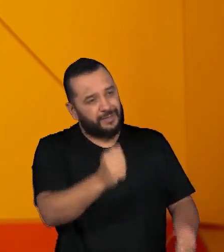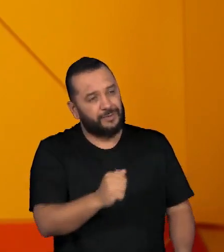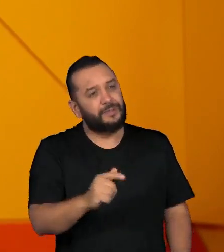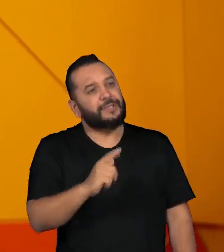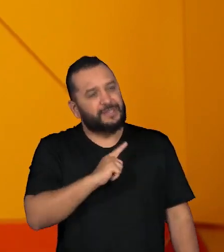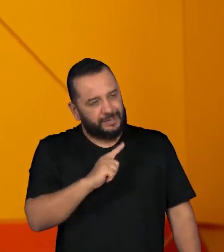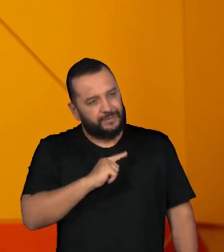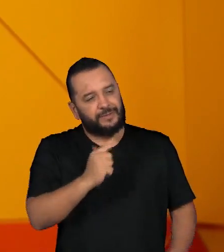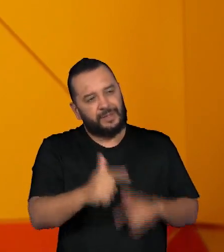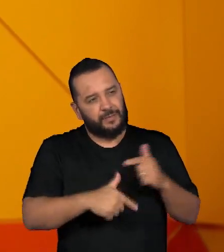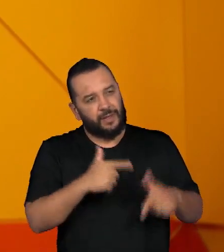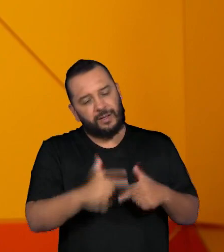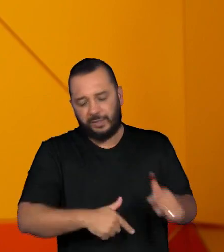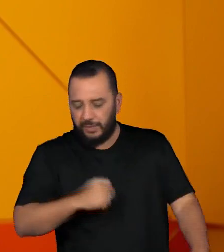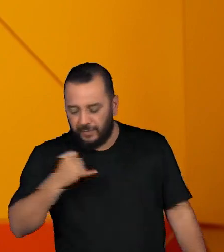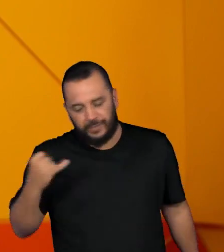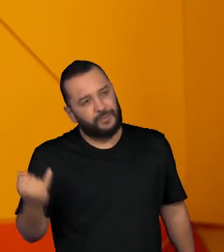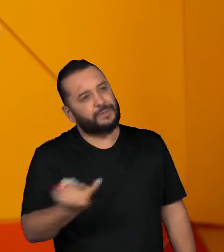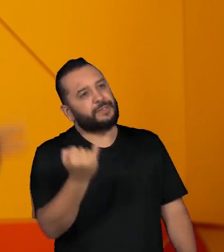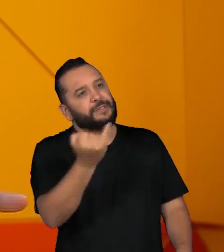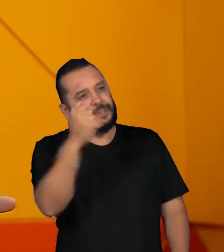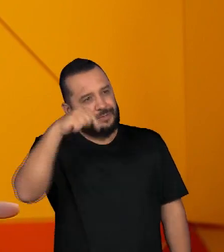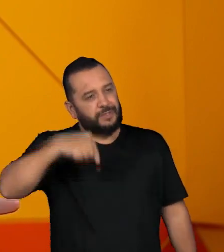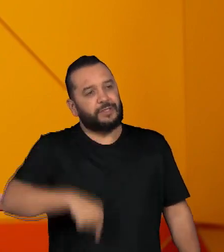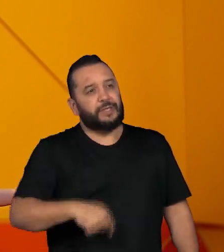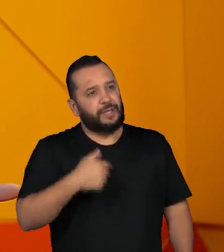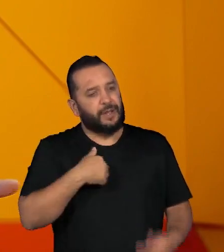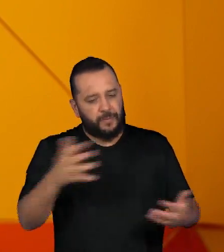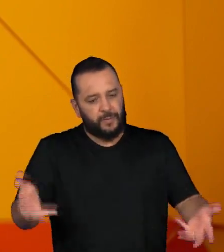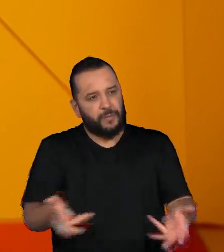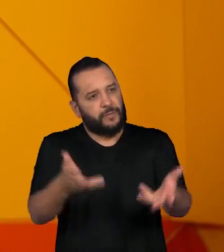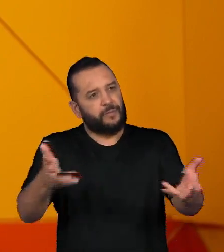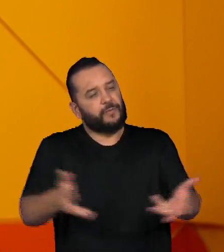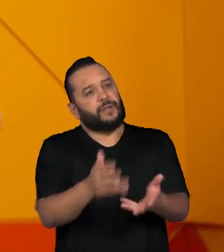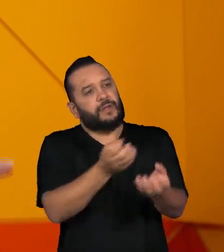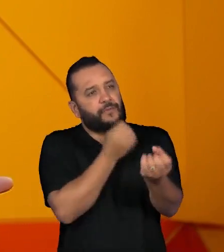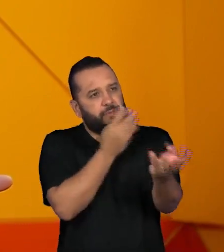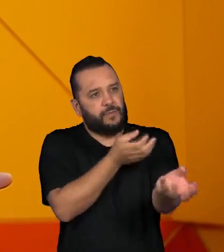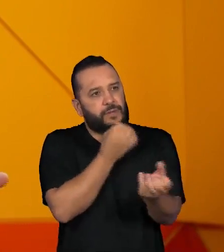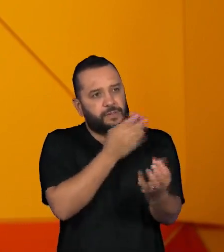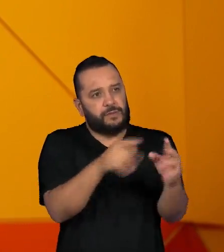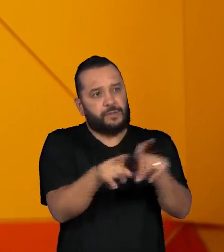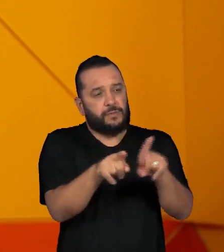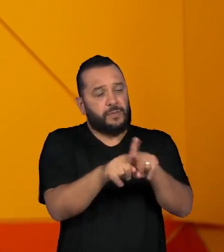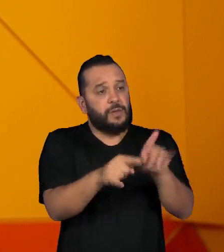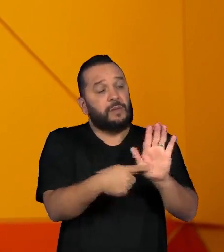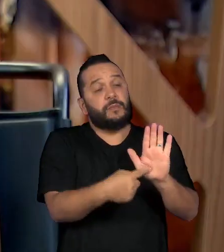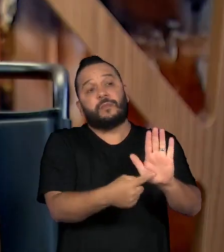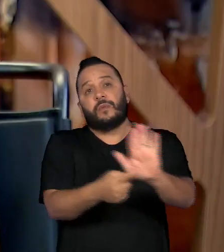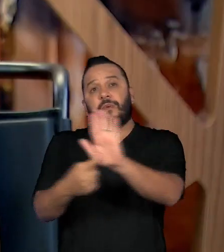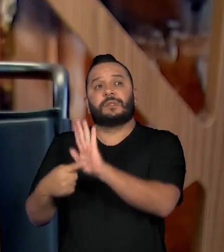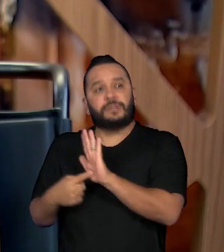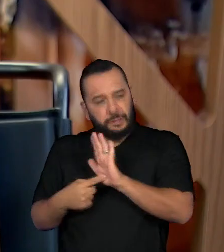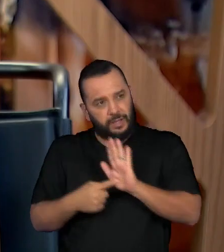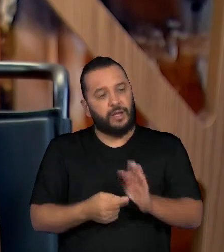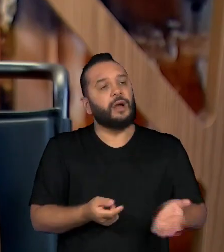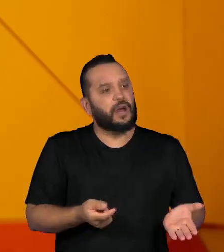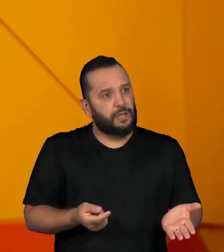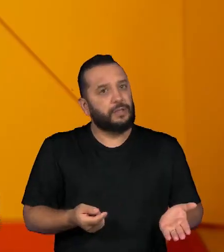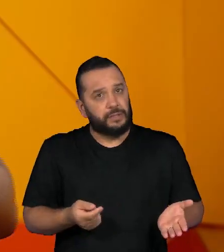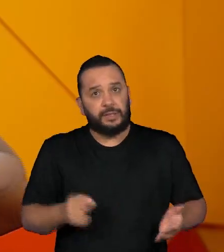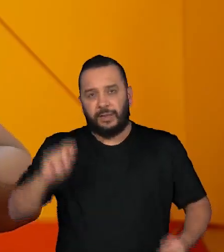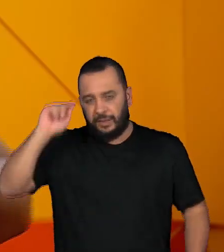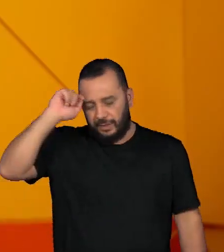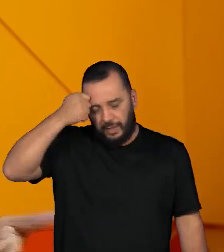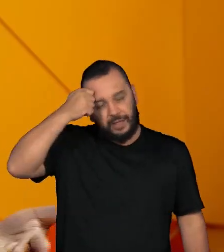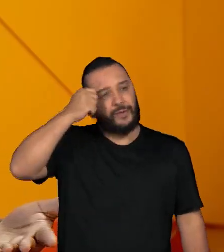papel aqui fundamental, que foi promover informação e mostrar para o nosso público o quanto o